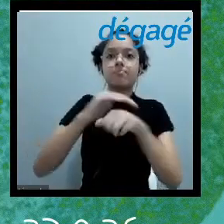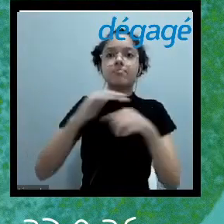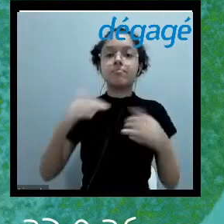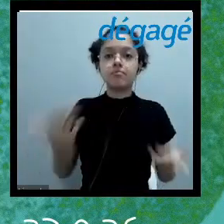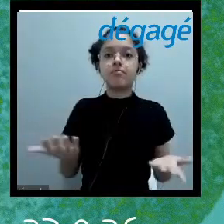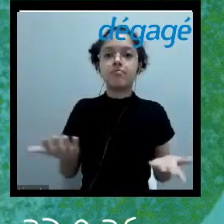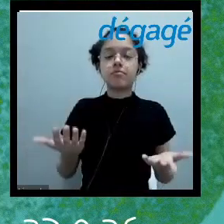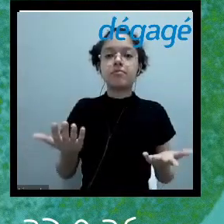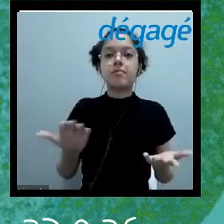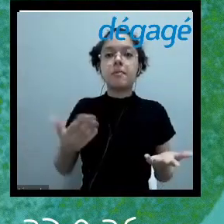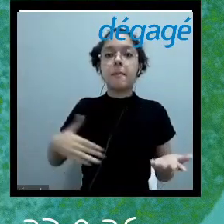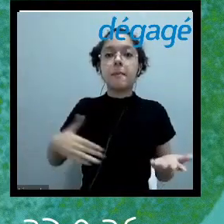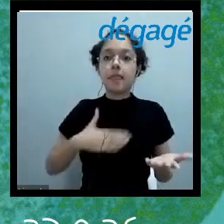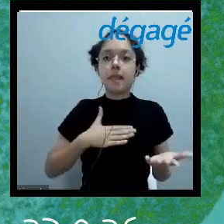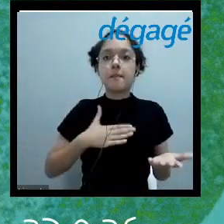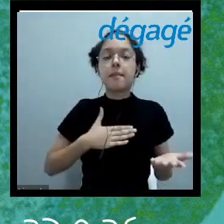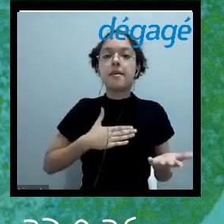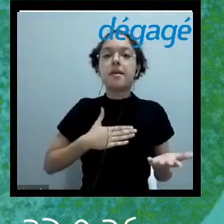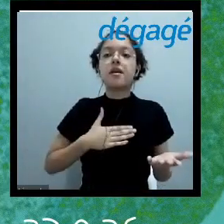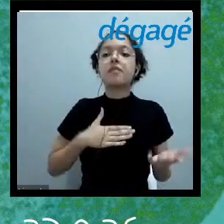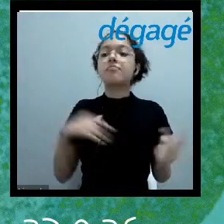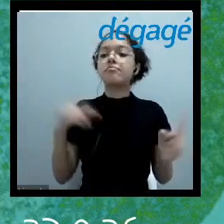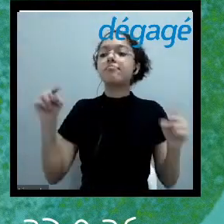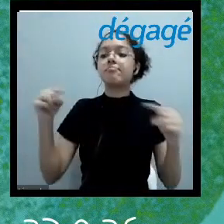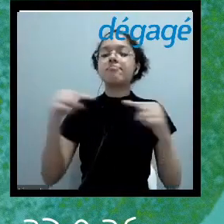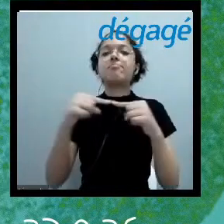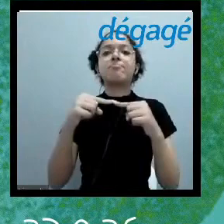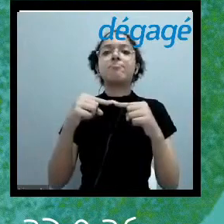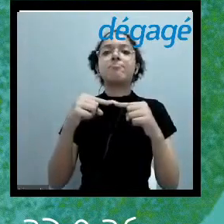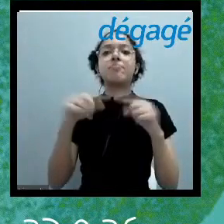fez muito sentido, sabe?